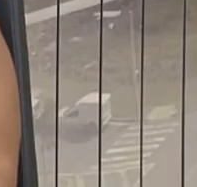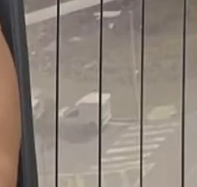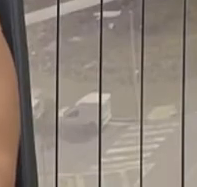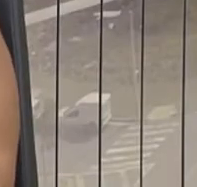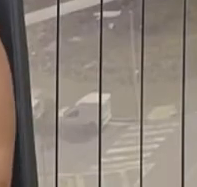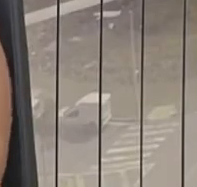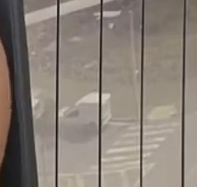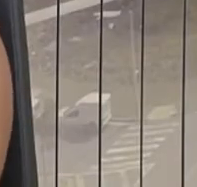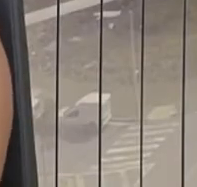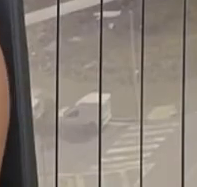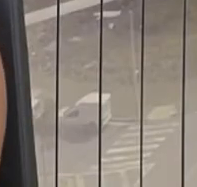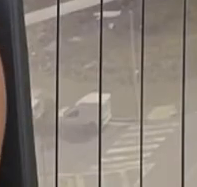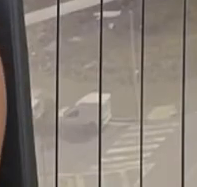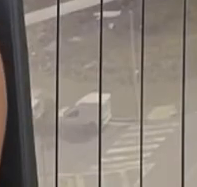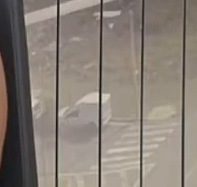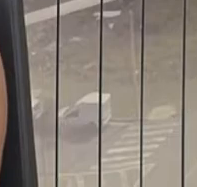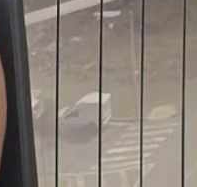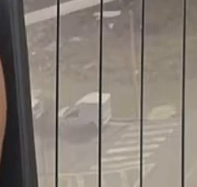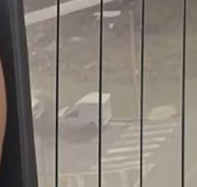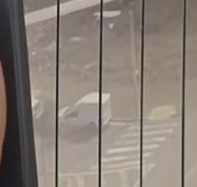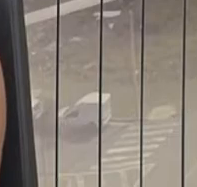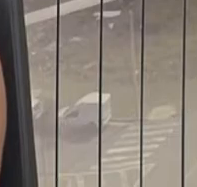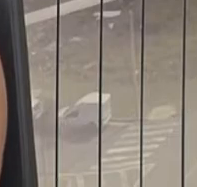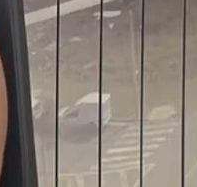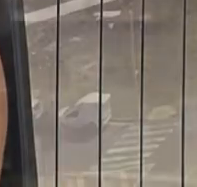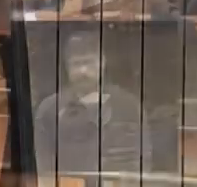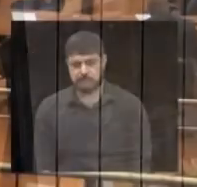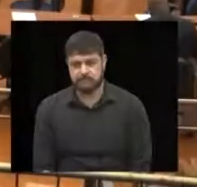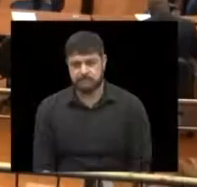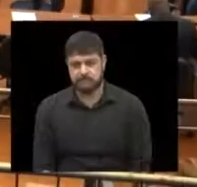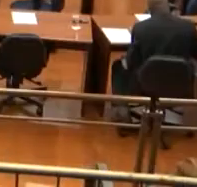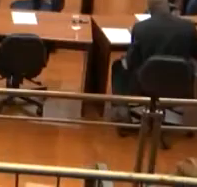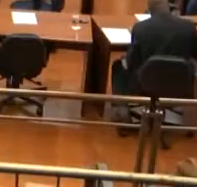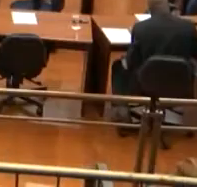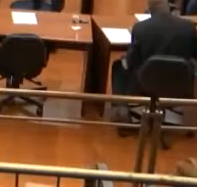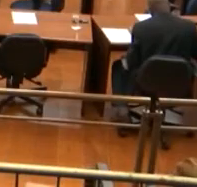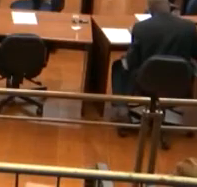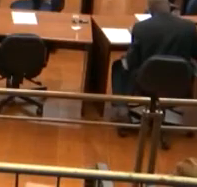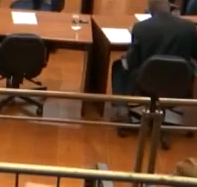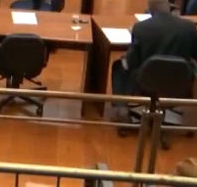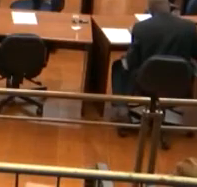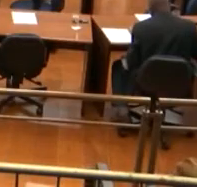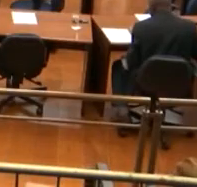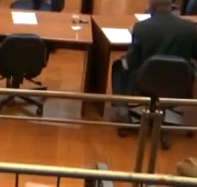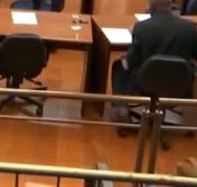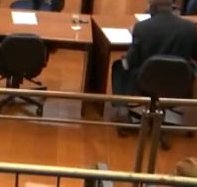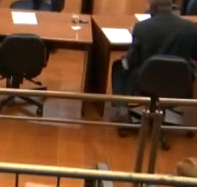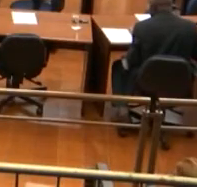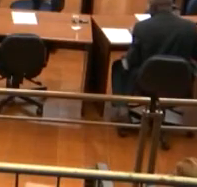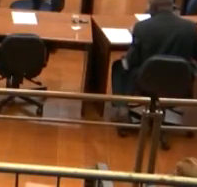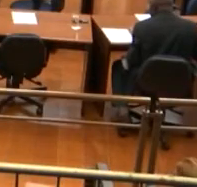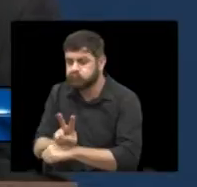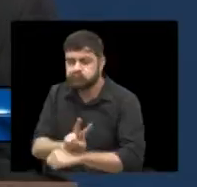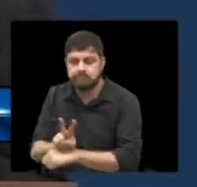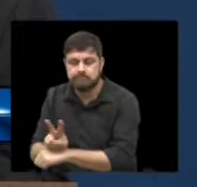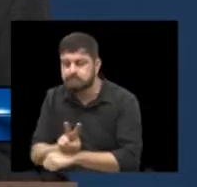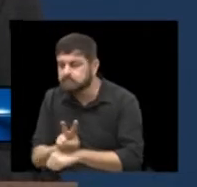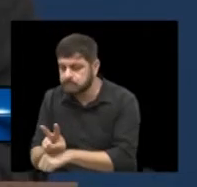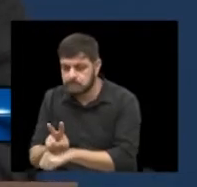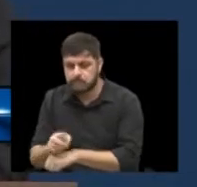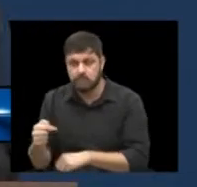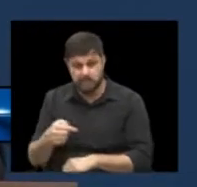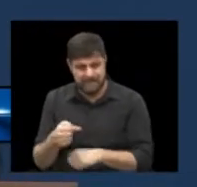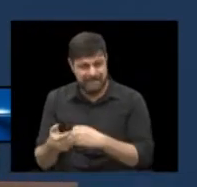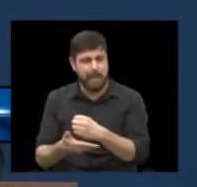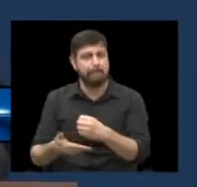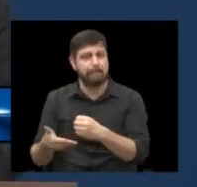aprovou uma nova moção sobre o tema. Acompanhe. Foram aprovadas durante a 25ª reunião ordinária